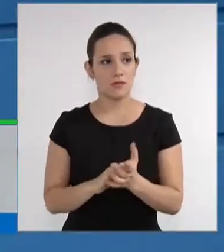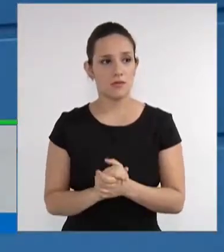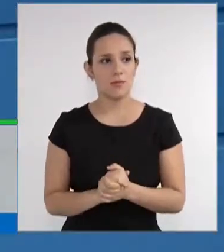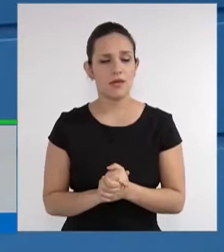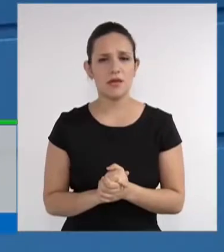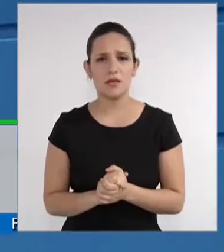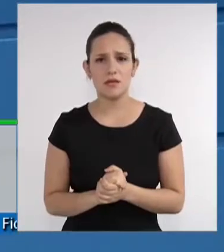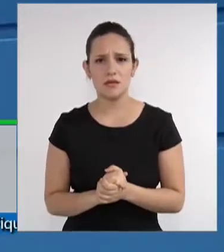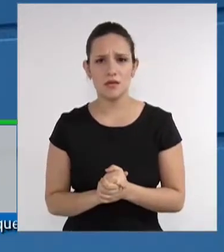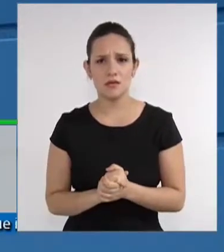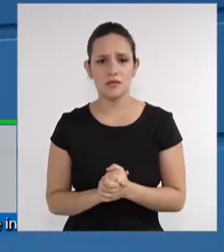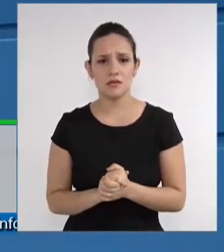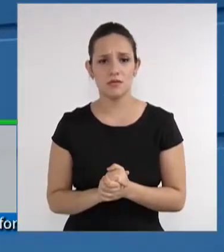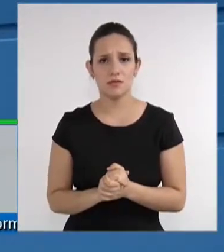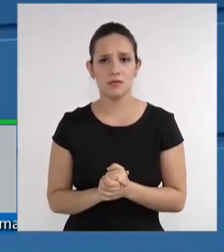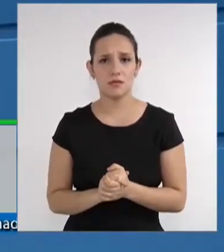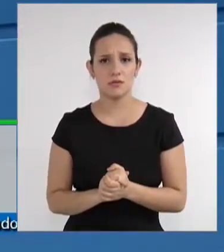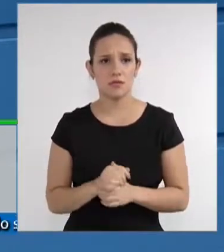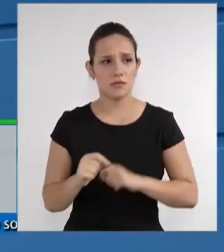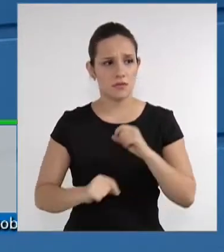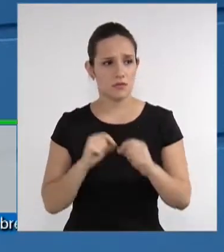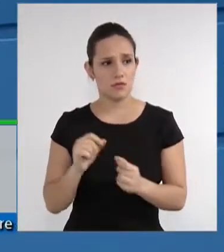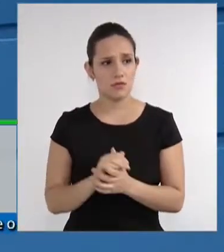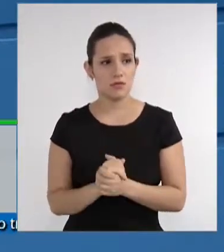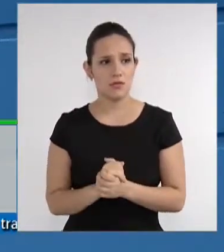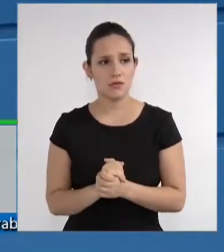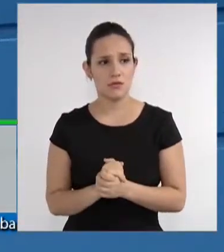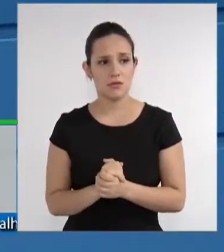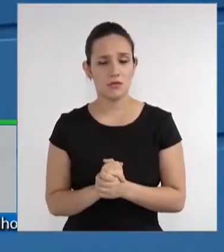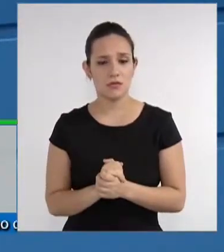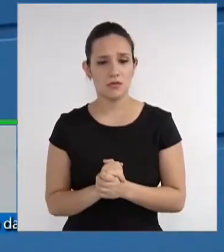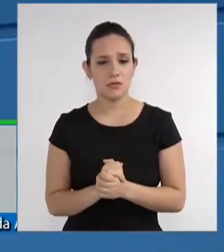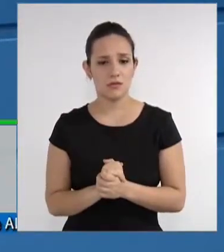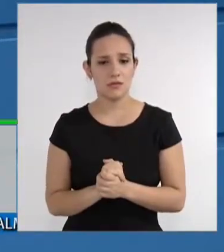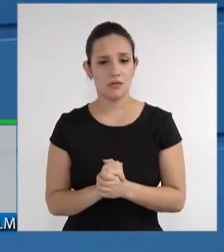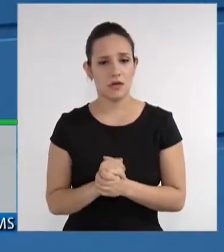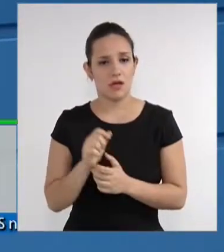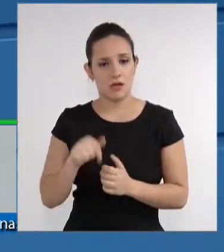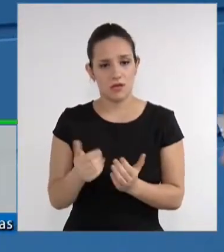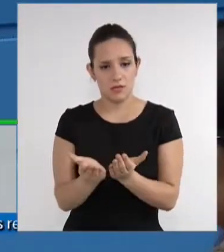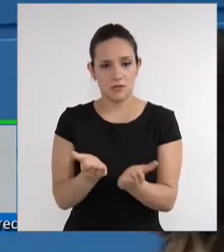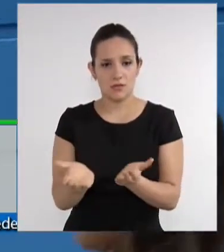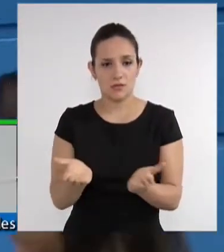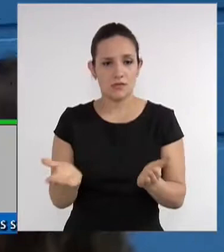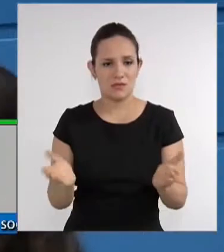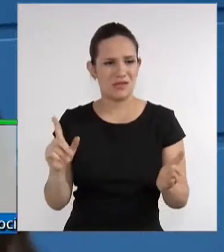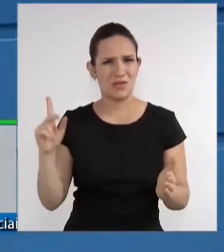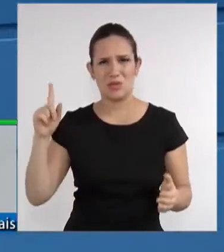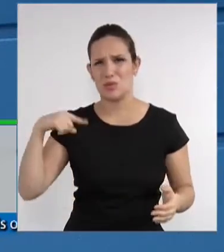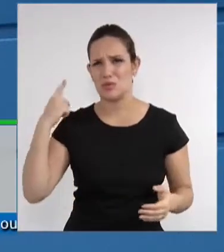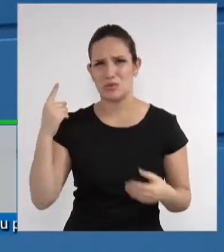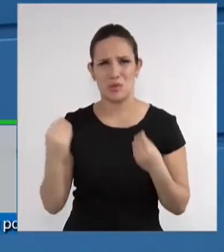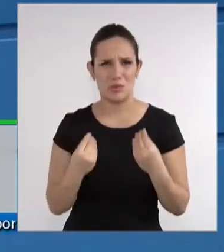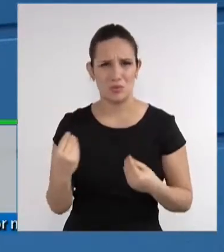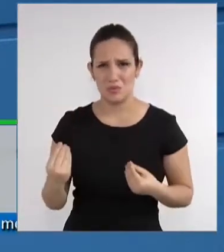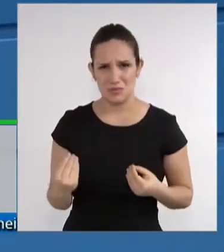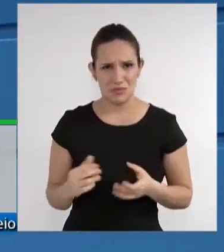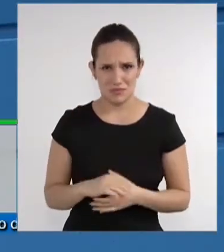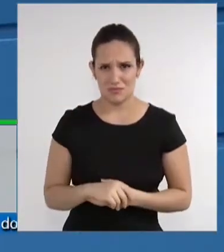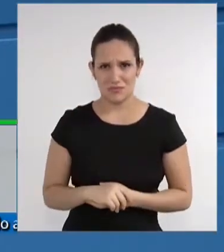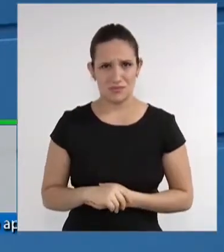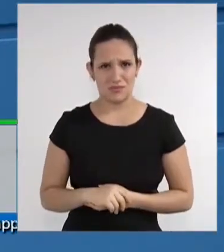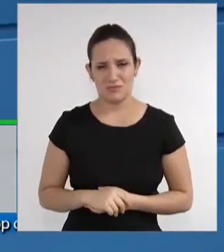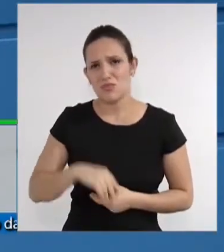que mudar mesmo esse negócio de licitação. Aqui mesmo na Assembleia, as licitações são absurdas, porque não vem, a